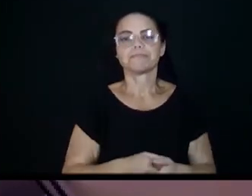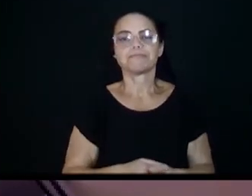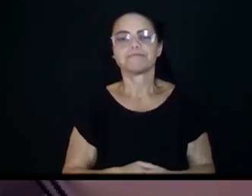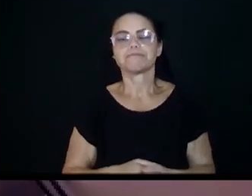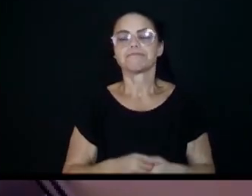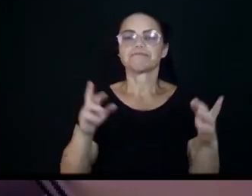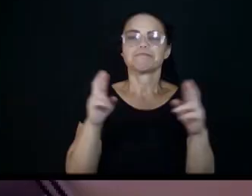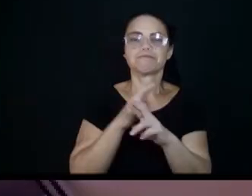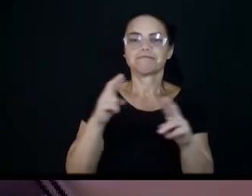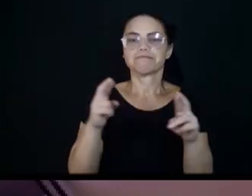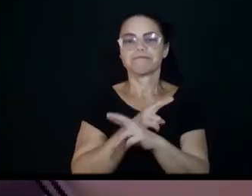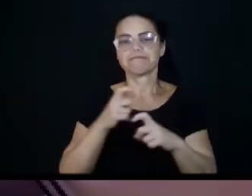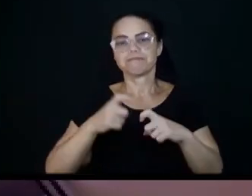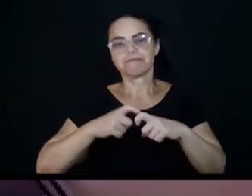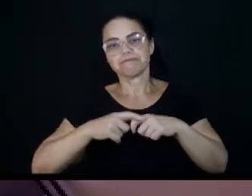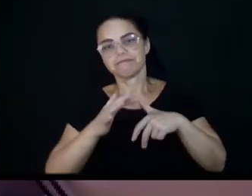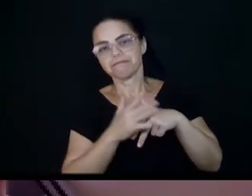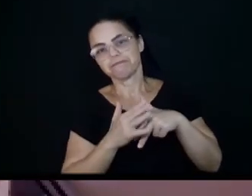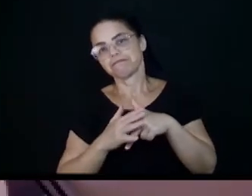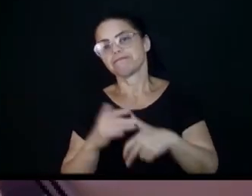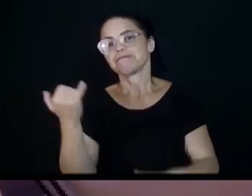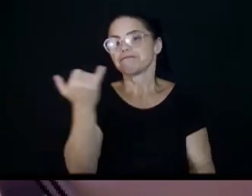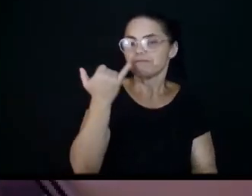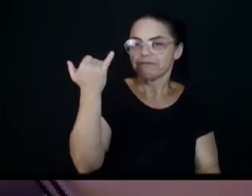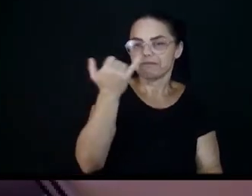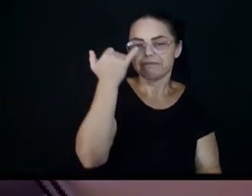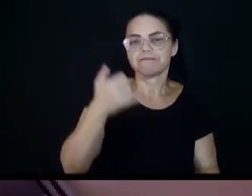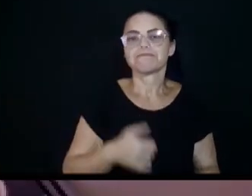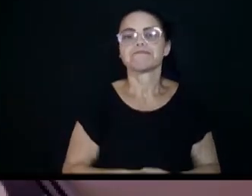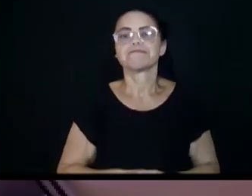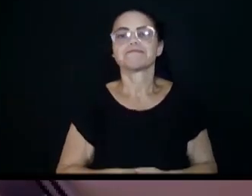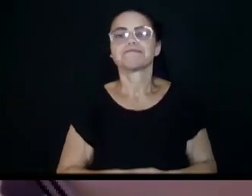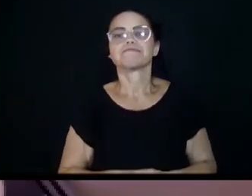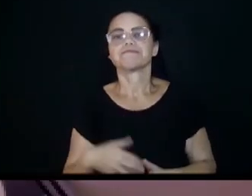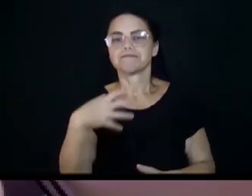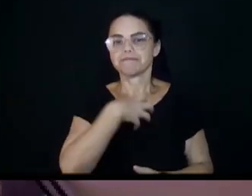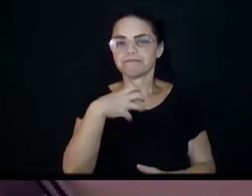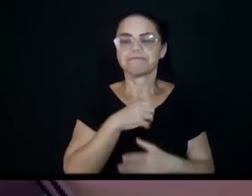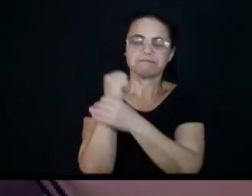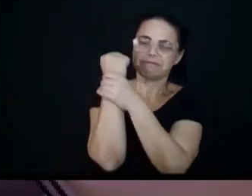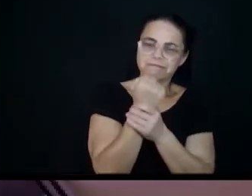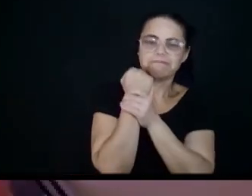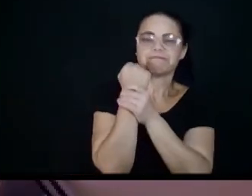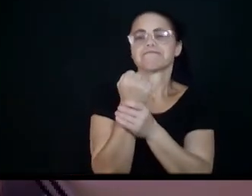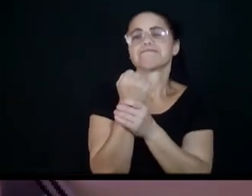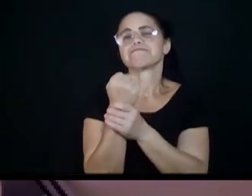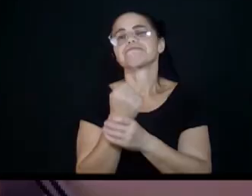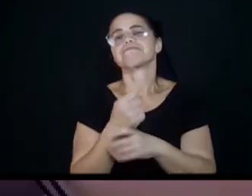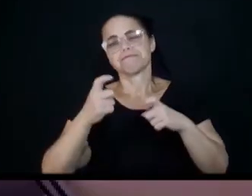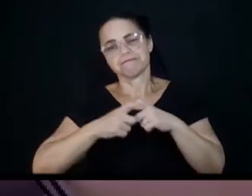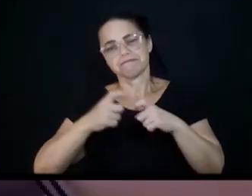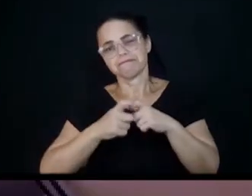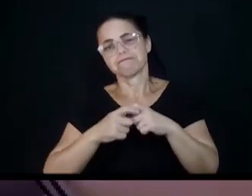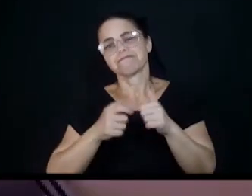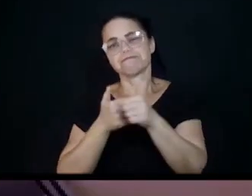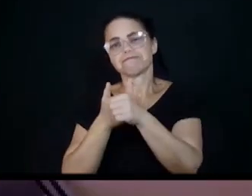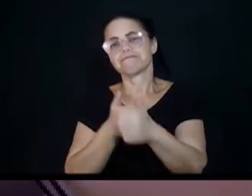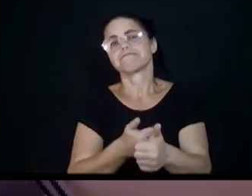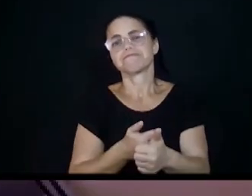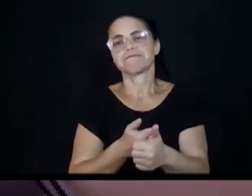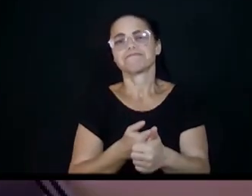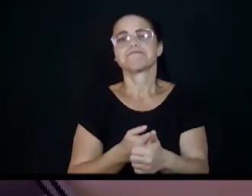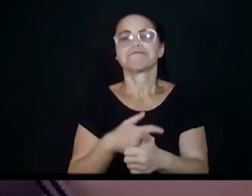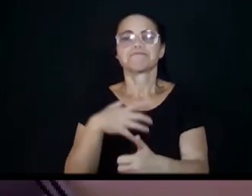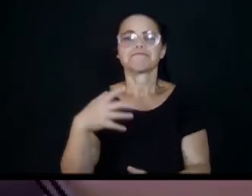ela é muito importante. O paciente sentir segurança com o médico que está acompanhando, que o está assistindo,